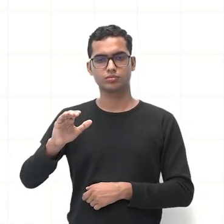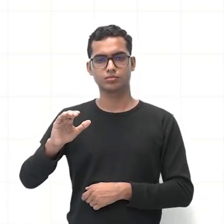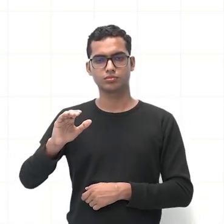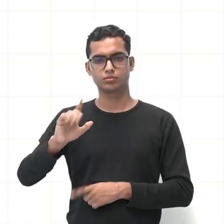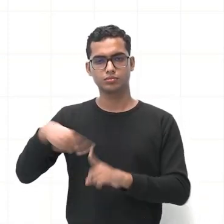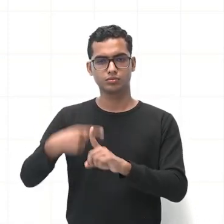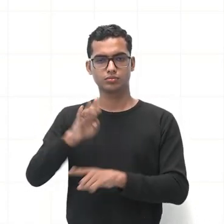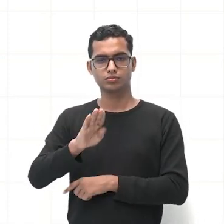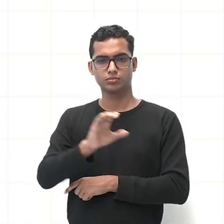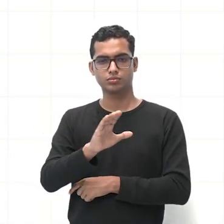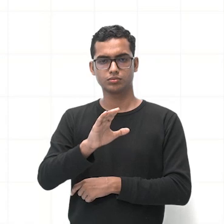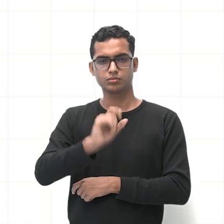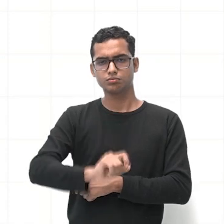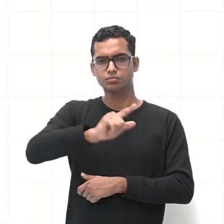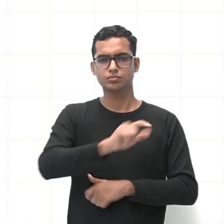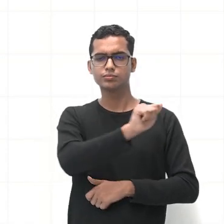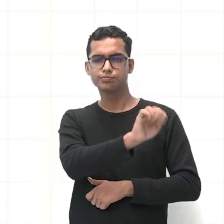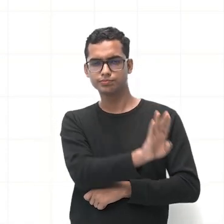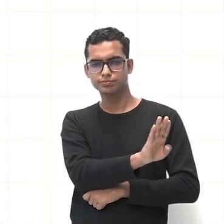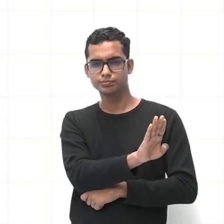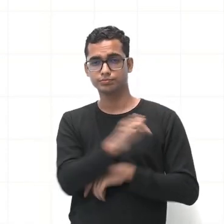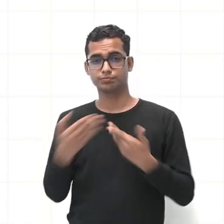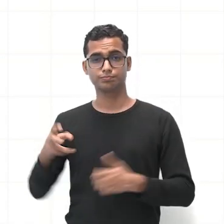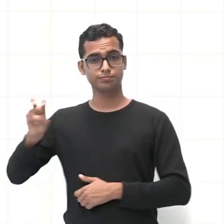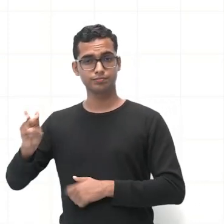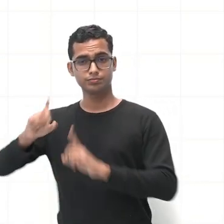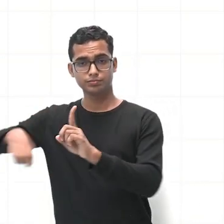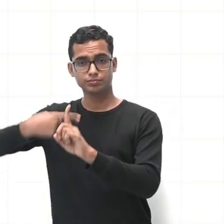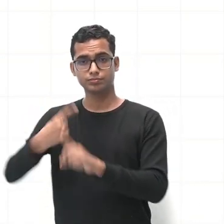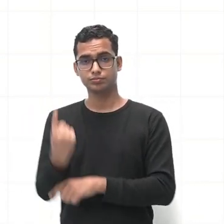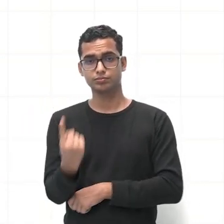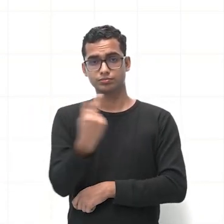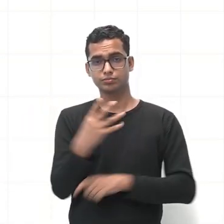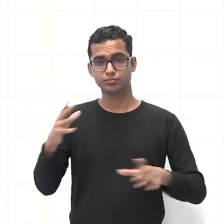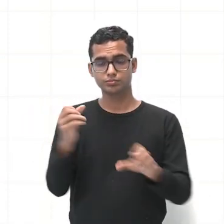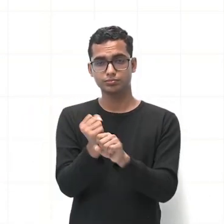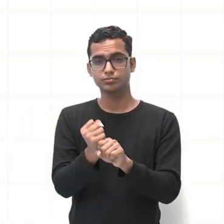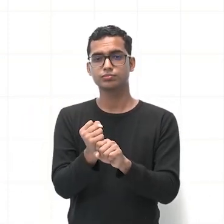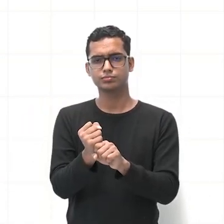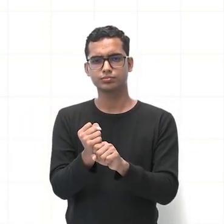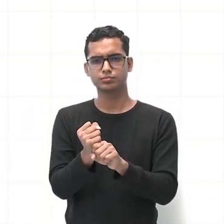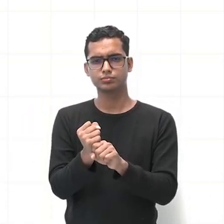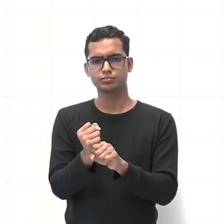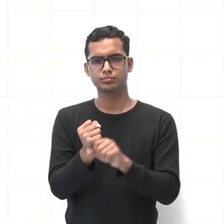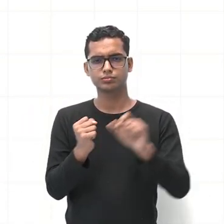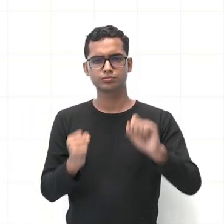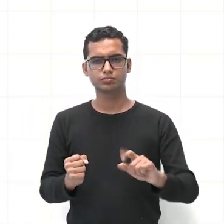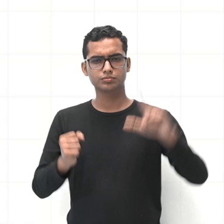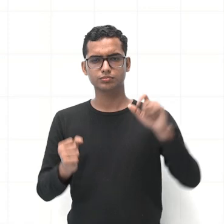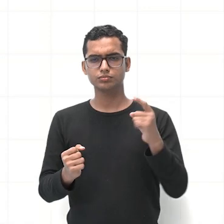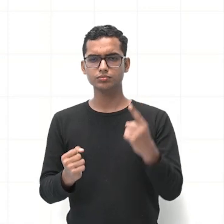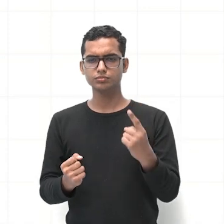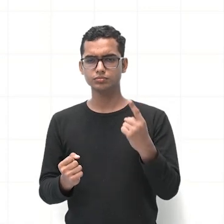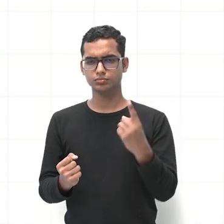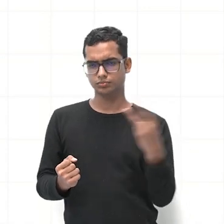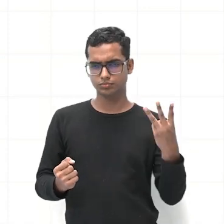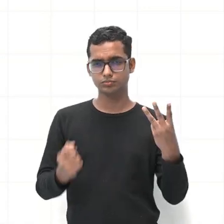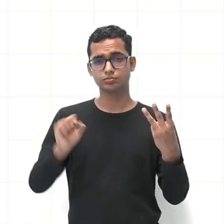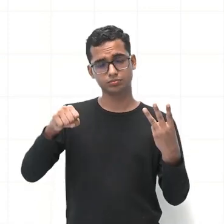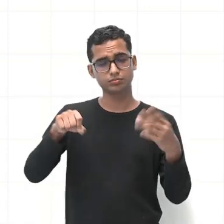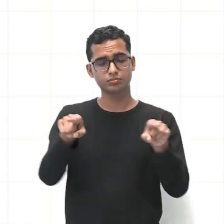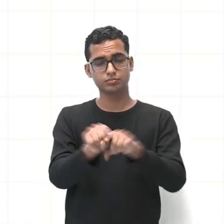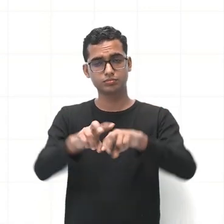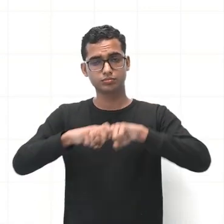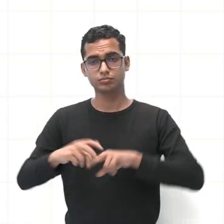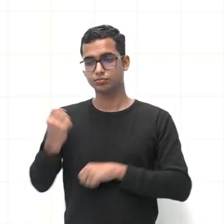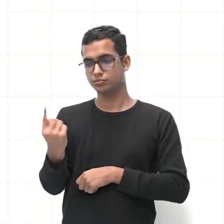BC? 12. E 5 mais 12 é maior que 13? É, porque 5 mais 12, 17. E 17 é maior